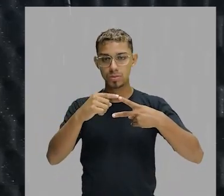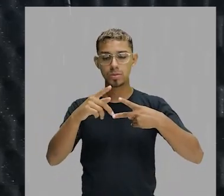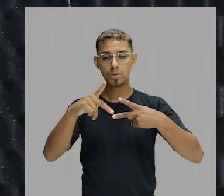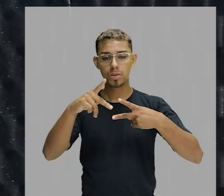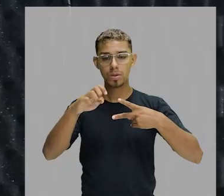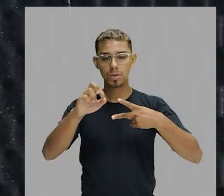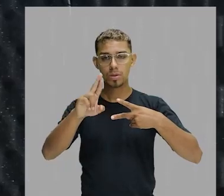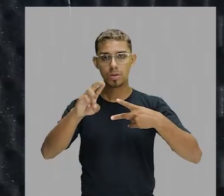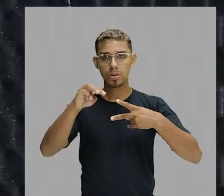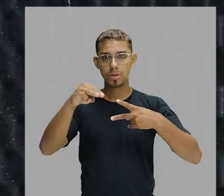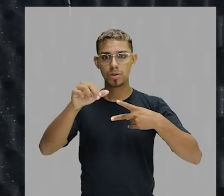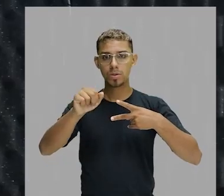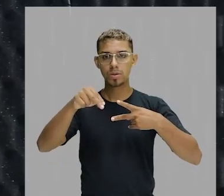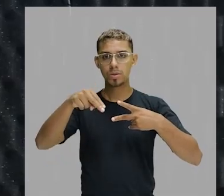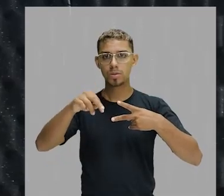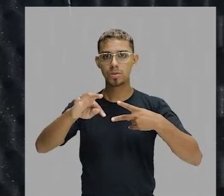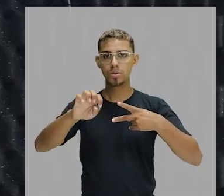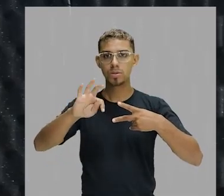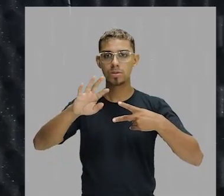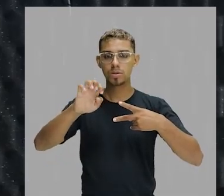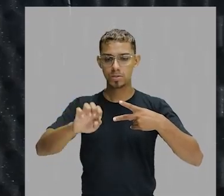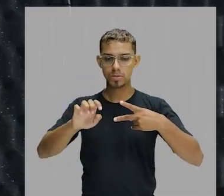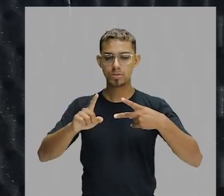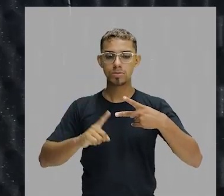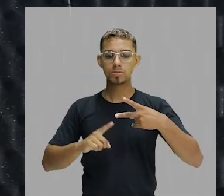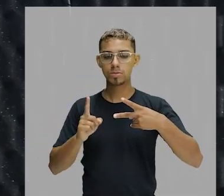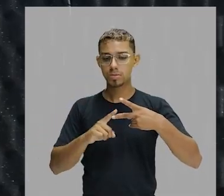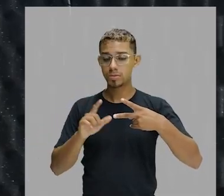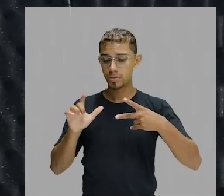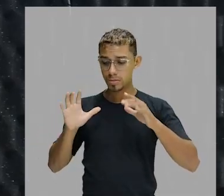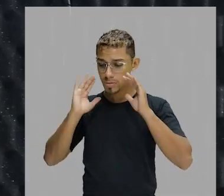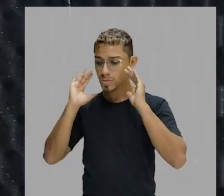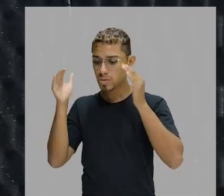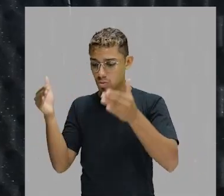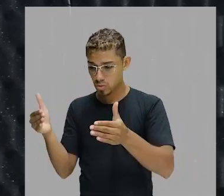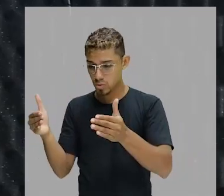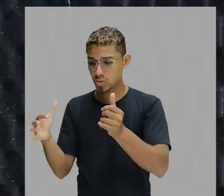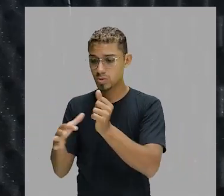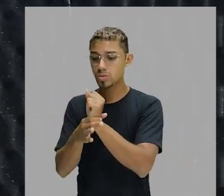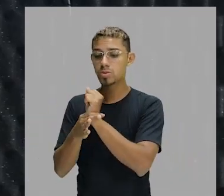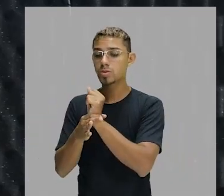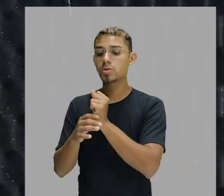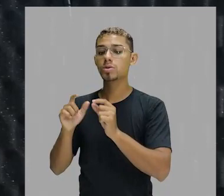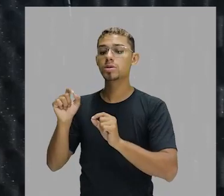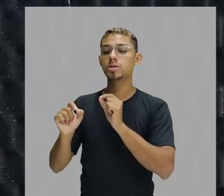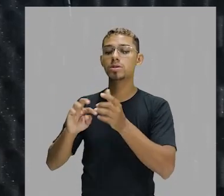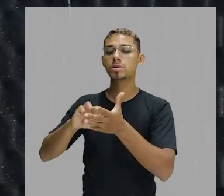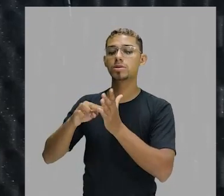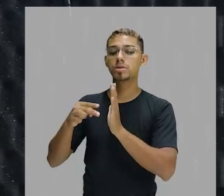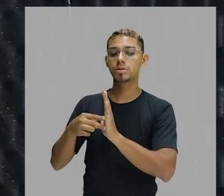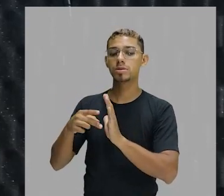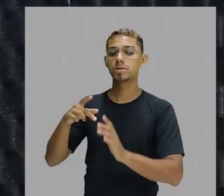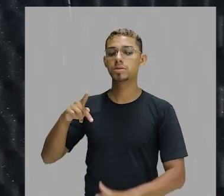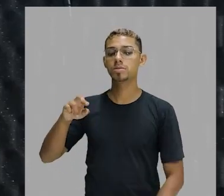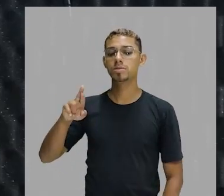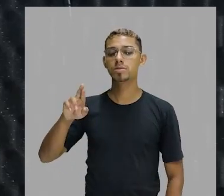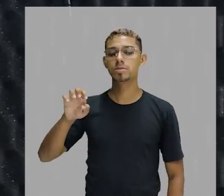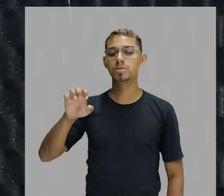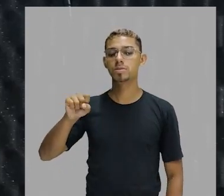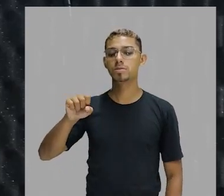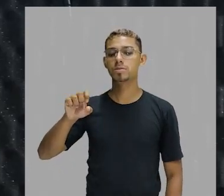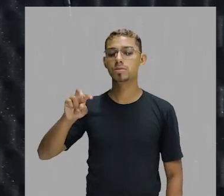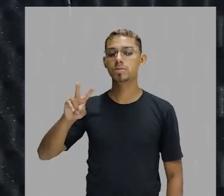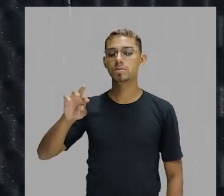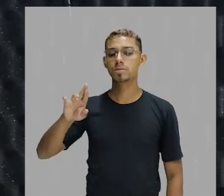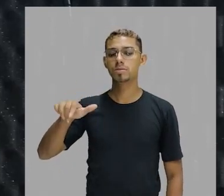permanente, né? As unidades de proteção integral, que visam a preservação. O que é preservação, Marcos? É tu buscar ali ter o